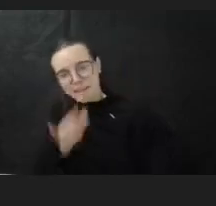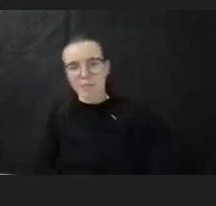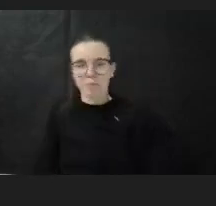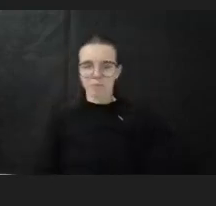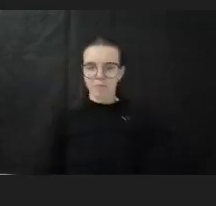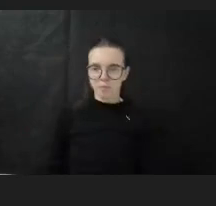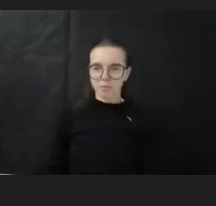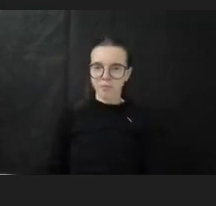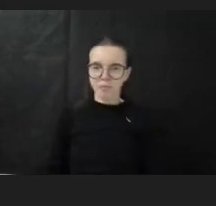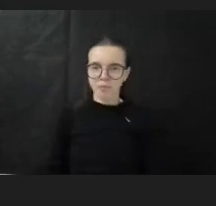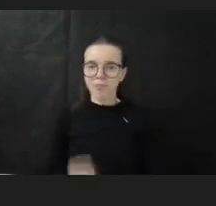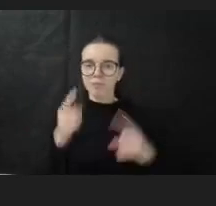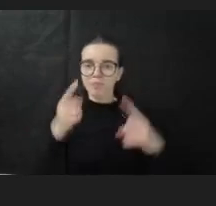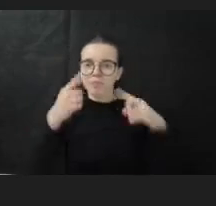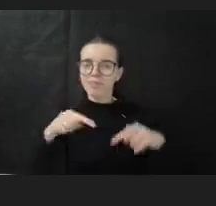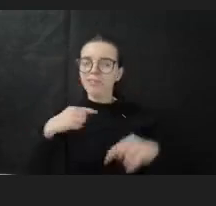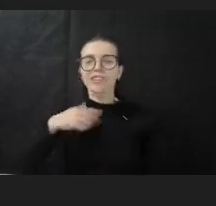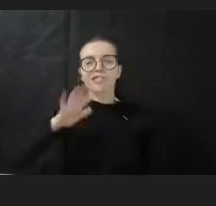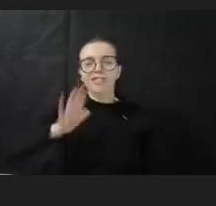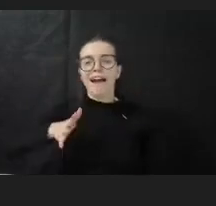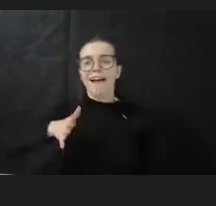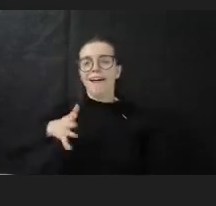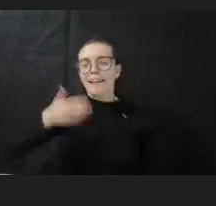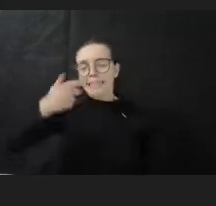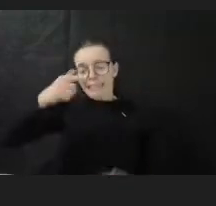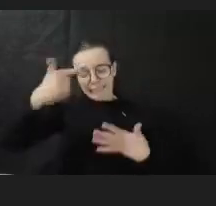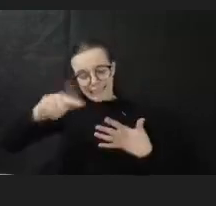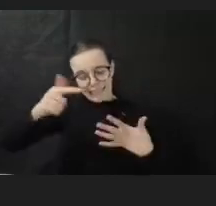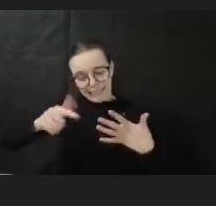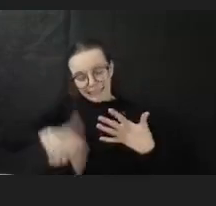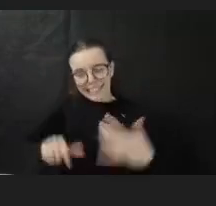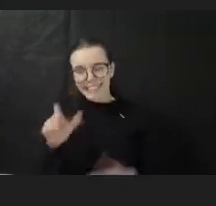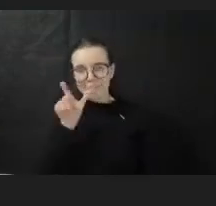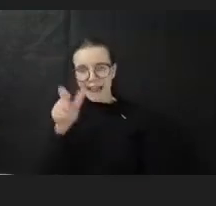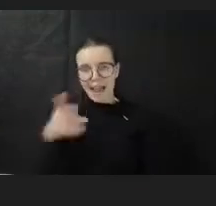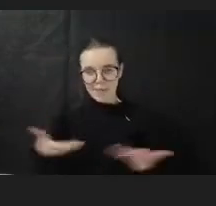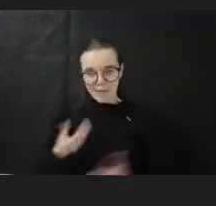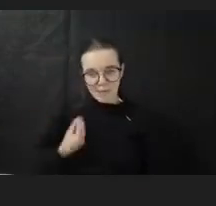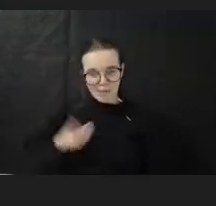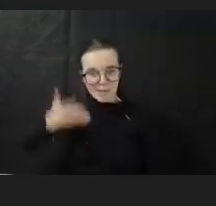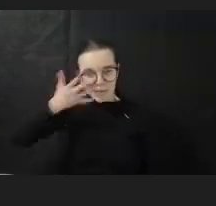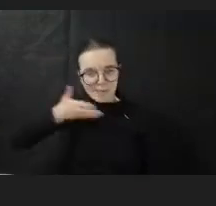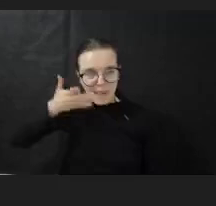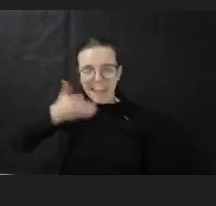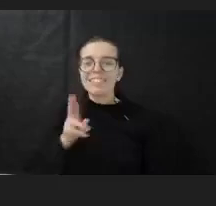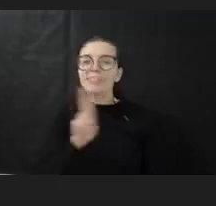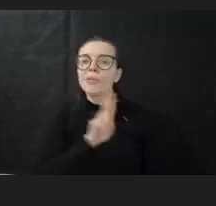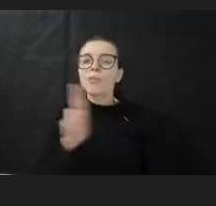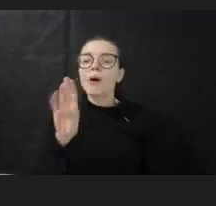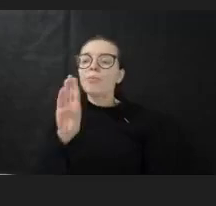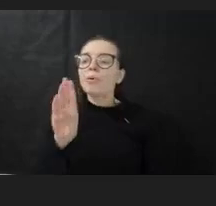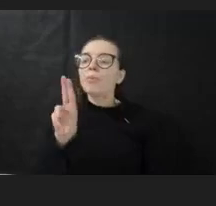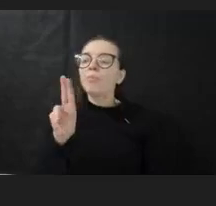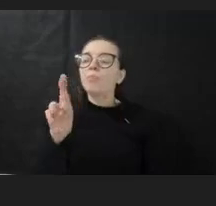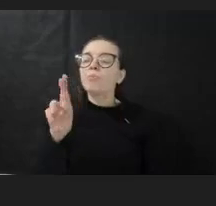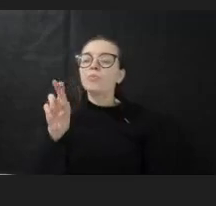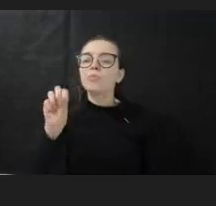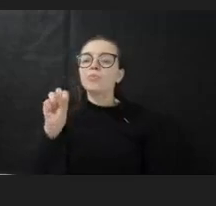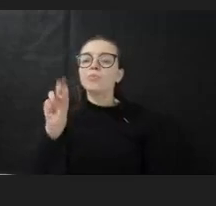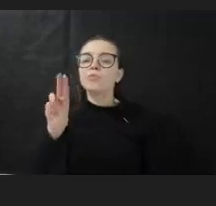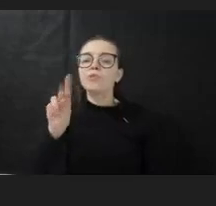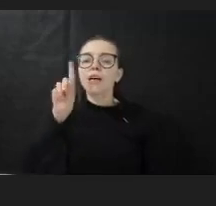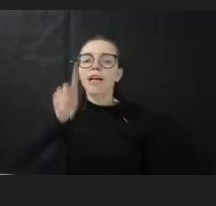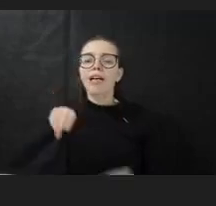hoje, bursa, né? Que é aquela bolsinha tal, né? Que é a bolsa preenchida